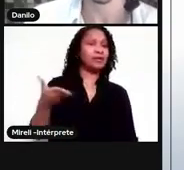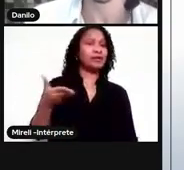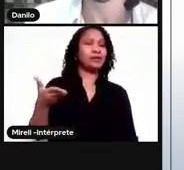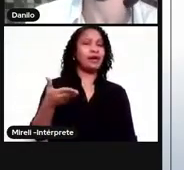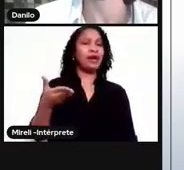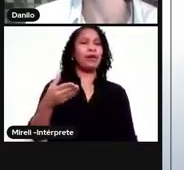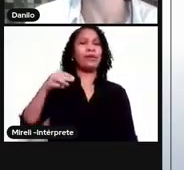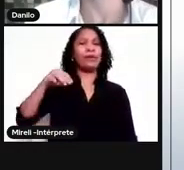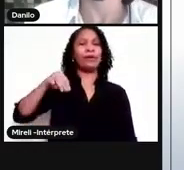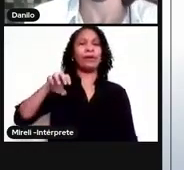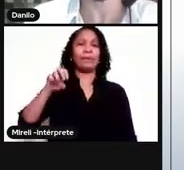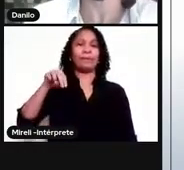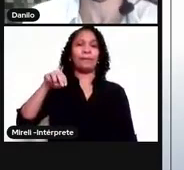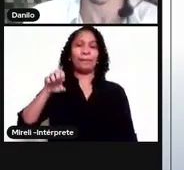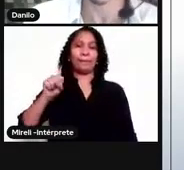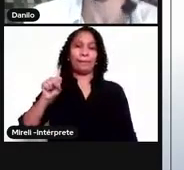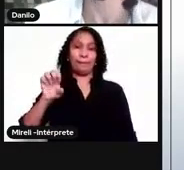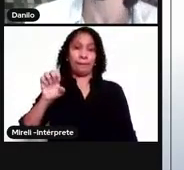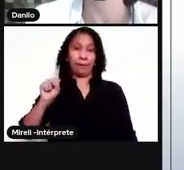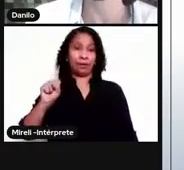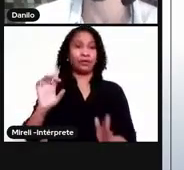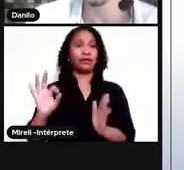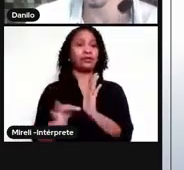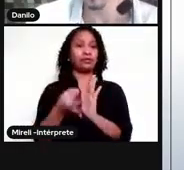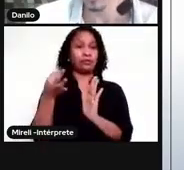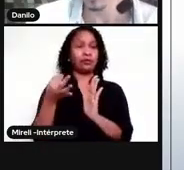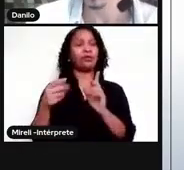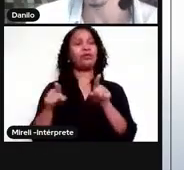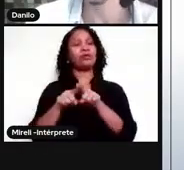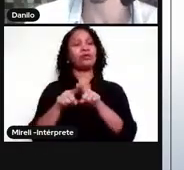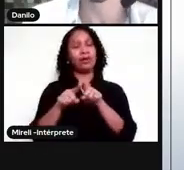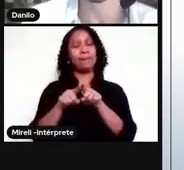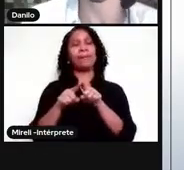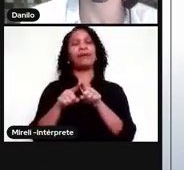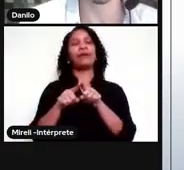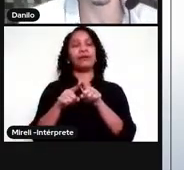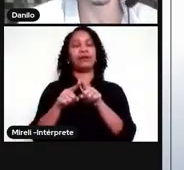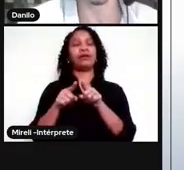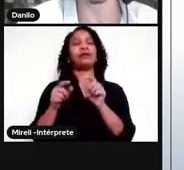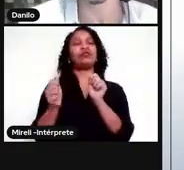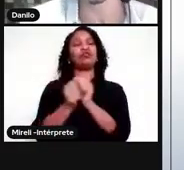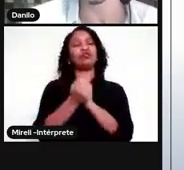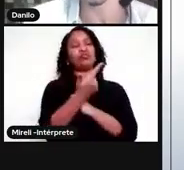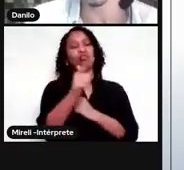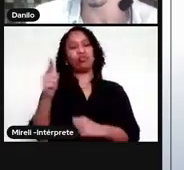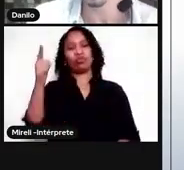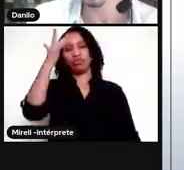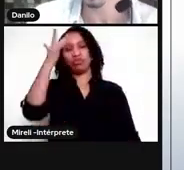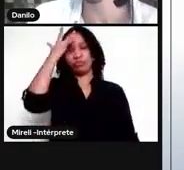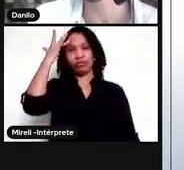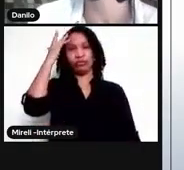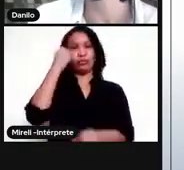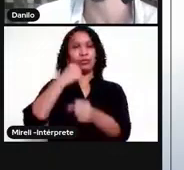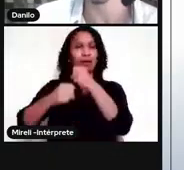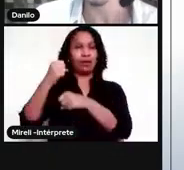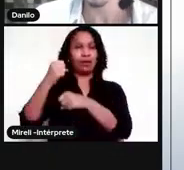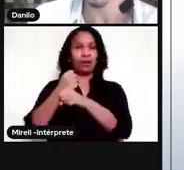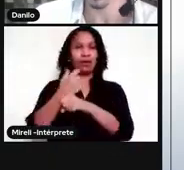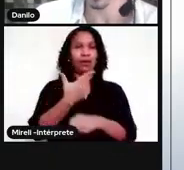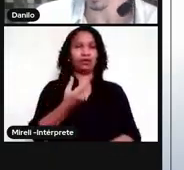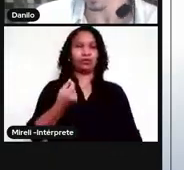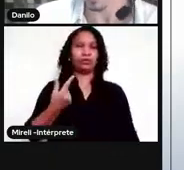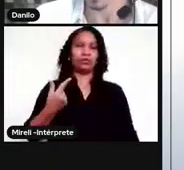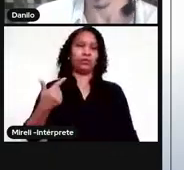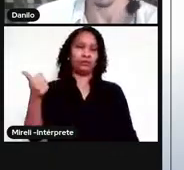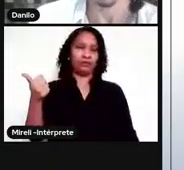Menezes et al., colaboradores, para 2021, que eles utilizaram líquens e analisaram sua distribuição